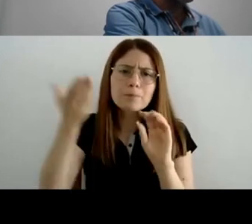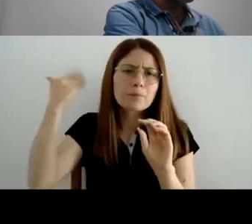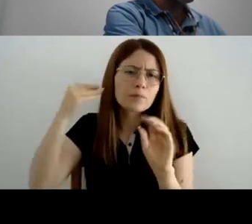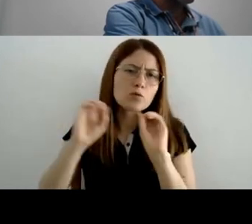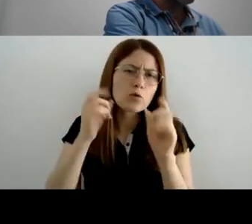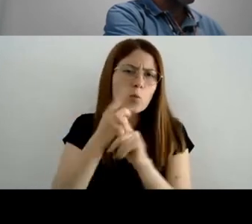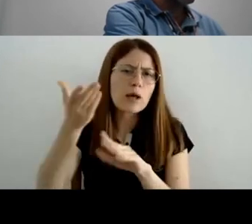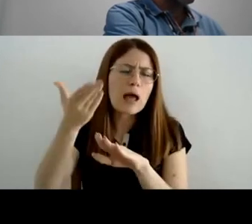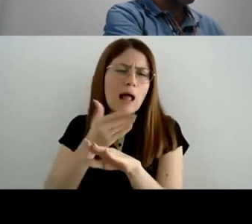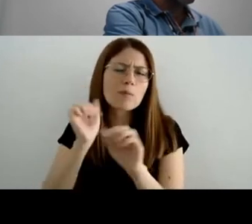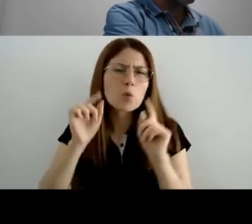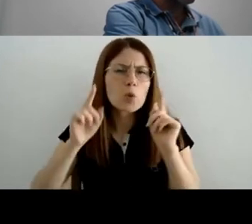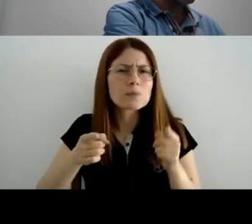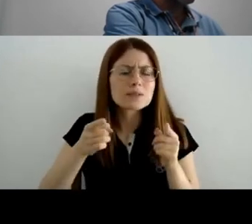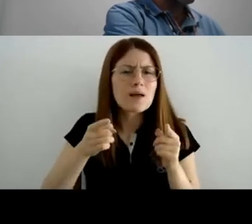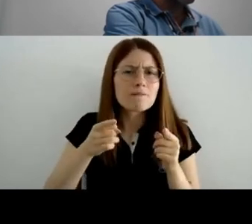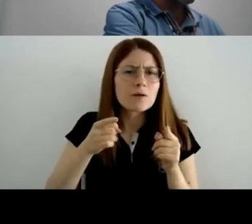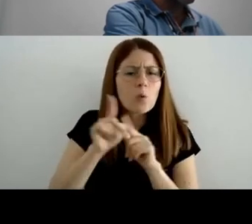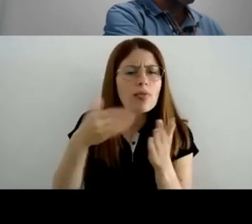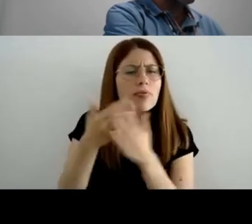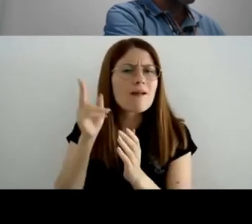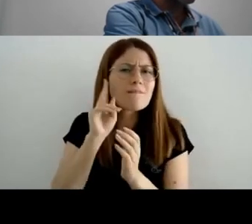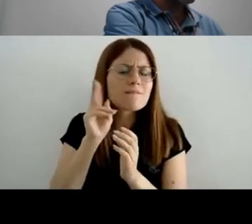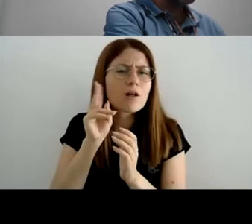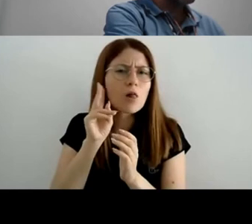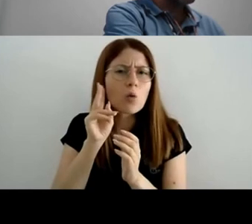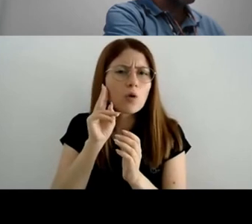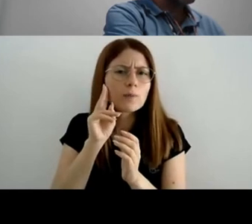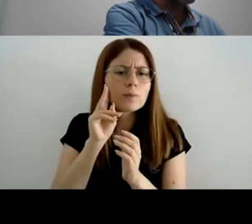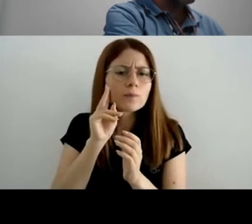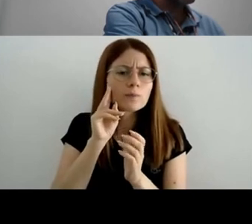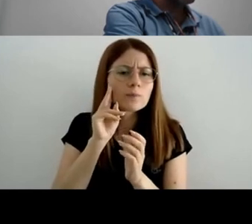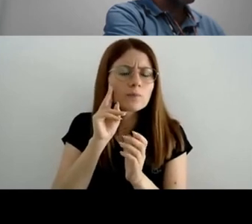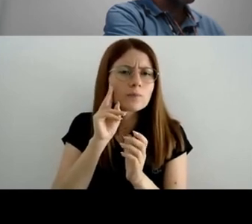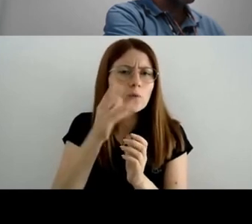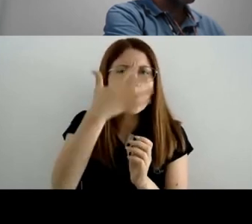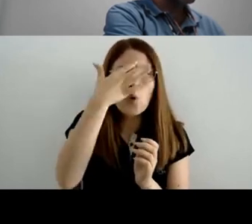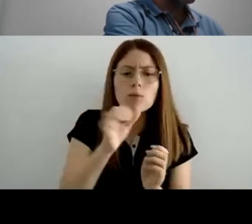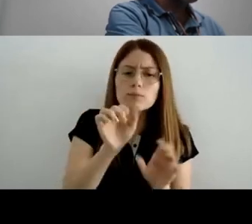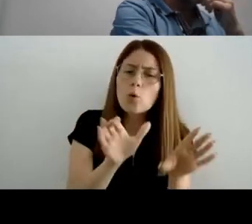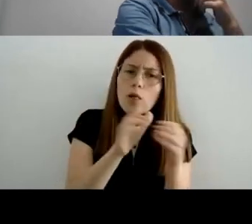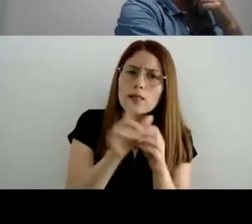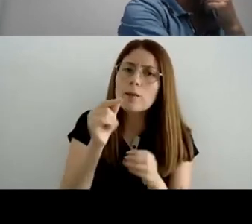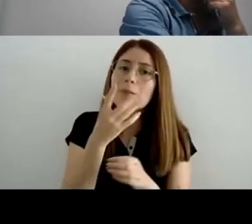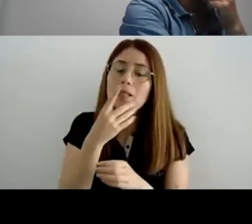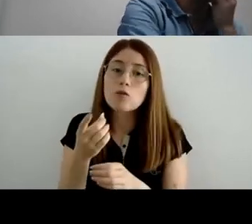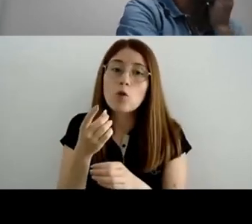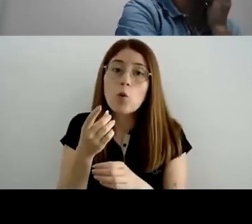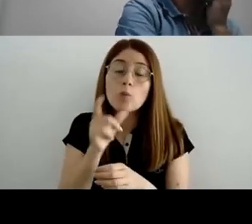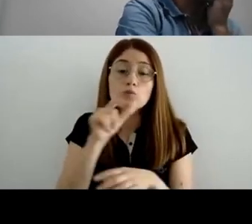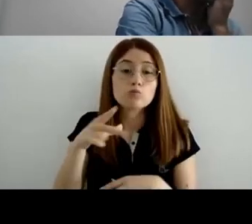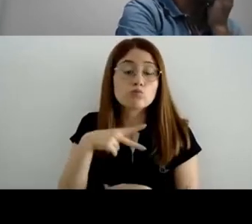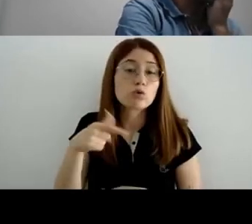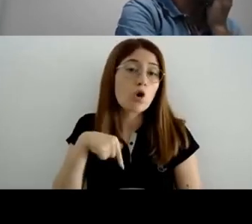eles que já começavam a ter assim, se calhar uma valorização melhor de um conjunto de comportamentos, quer coletivos, quer individuais. Se calhar em Portugal nós